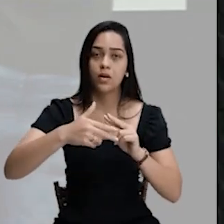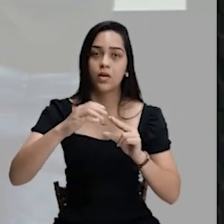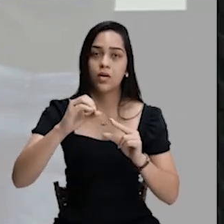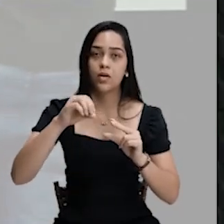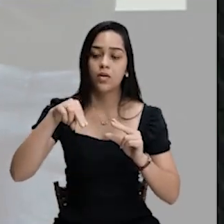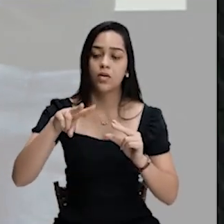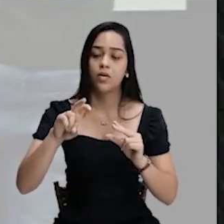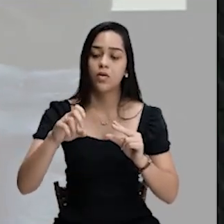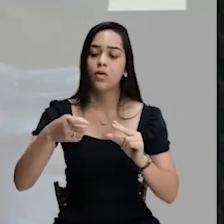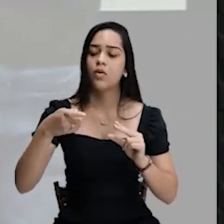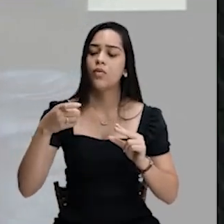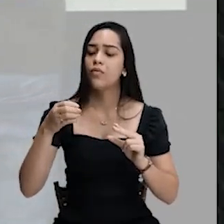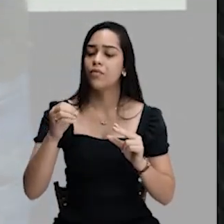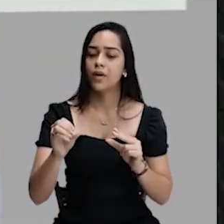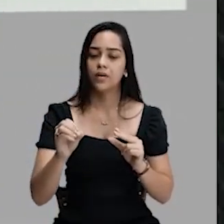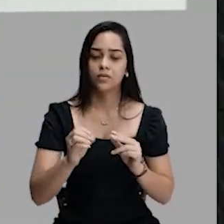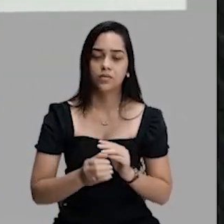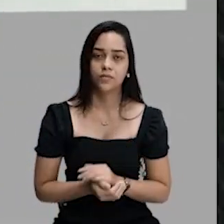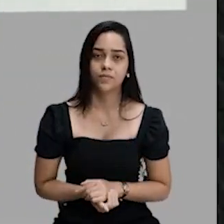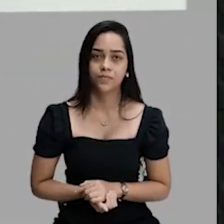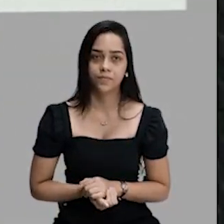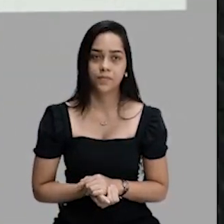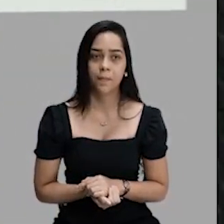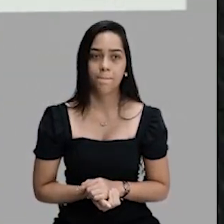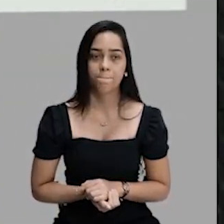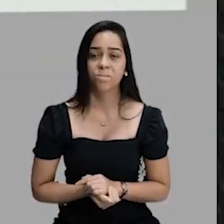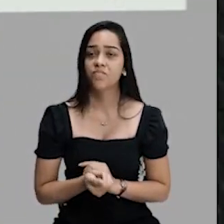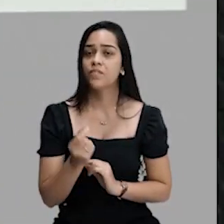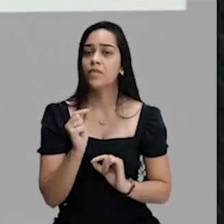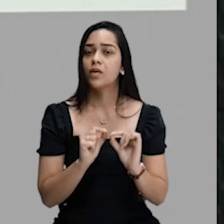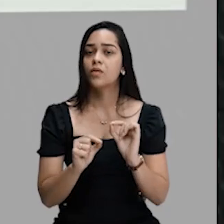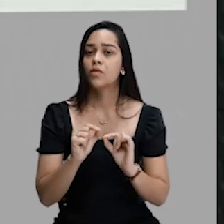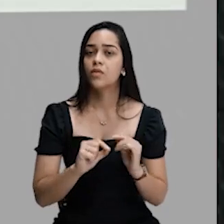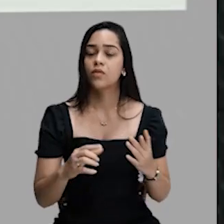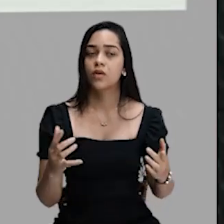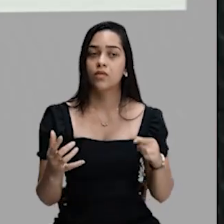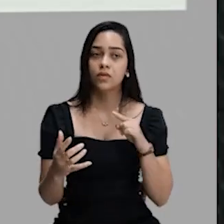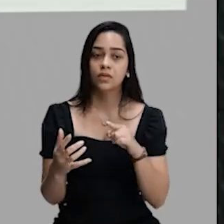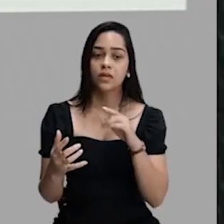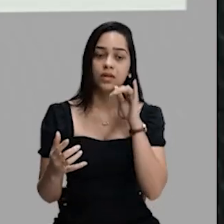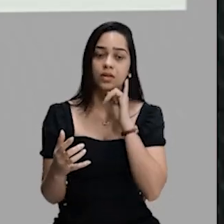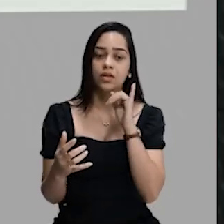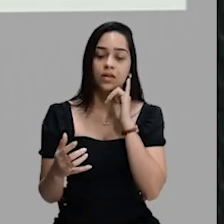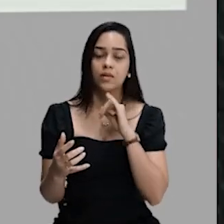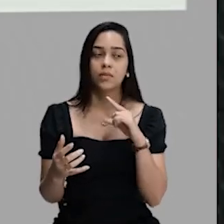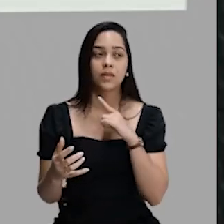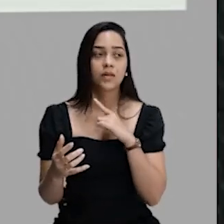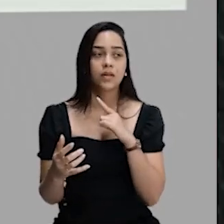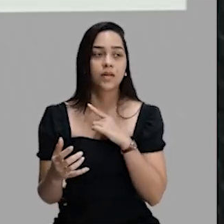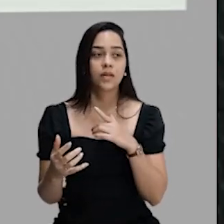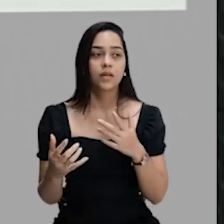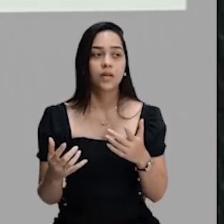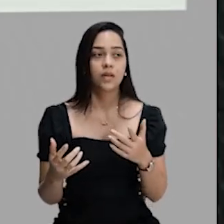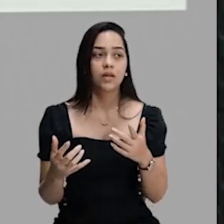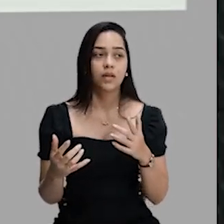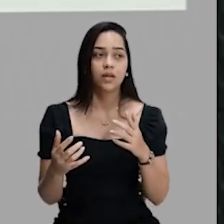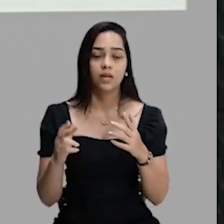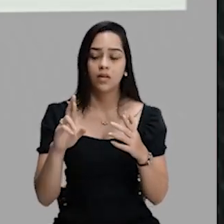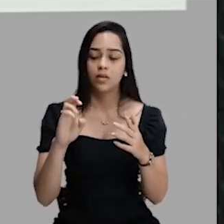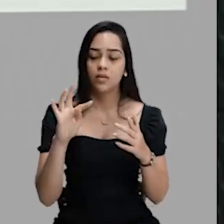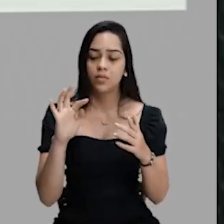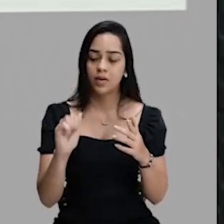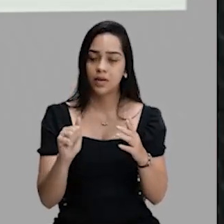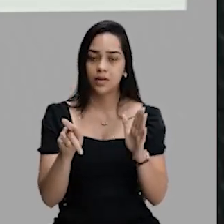ele é um poliedro convexo. O poliedro convexo, galera, é quando você, por exemplo, se eu passar uma reta sobre